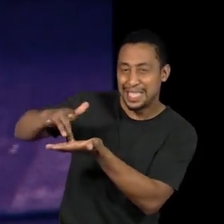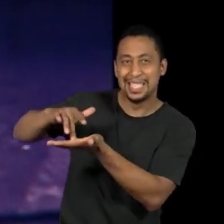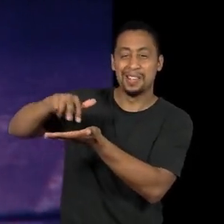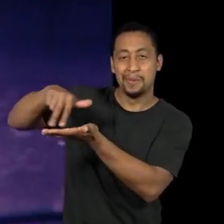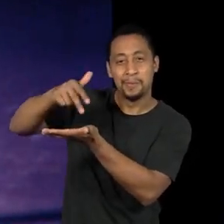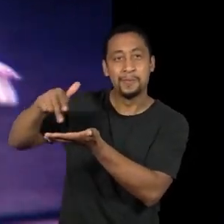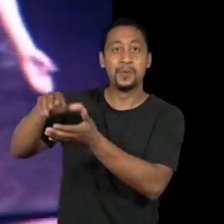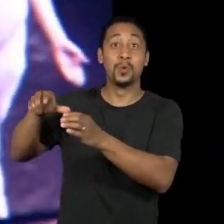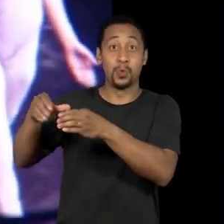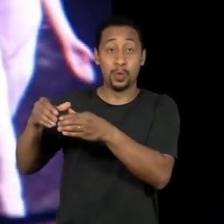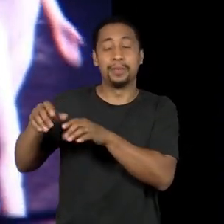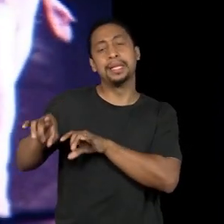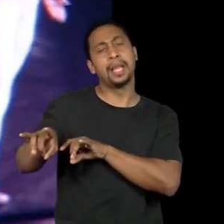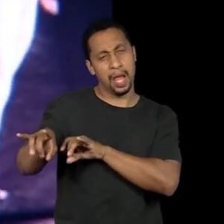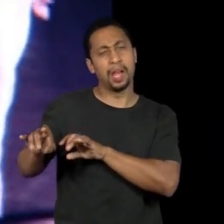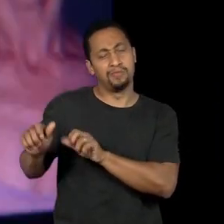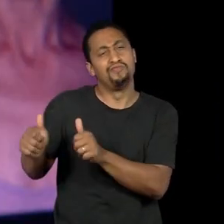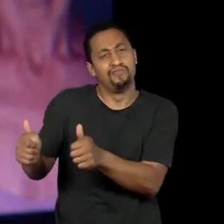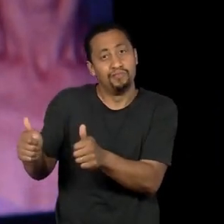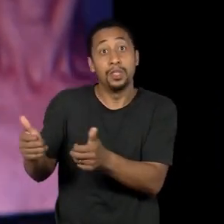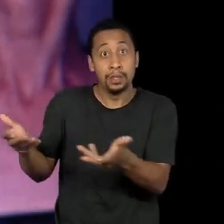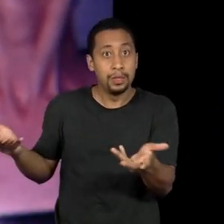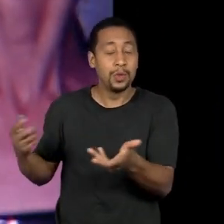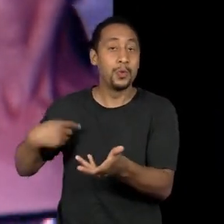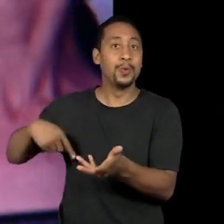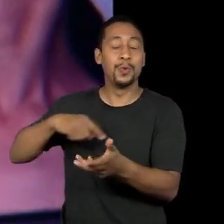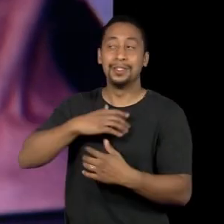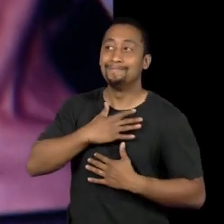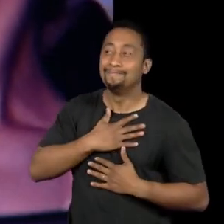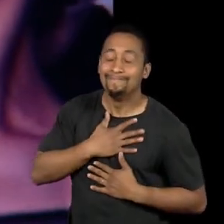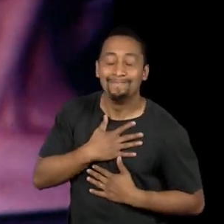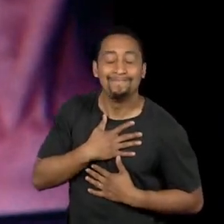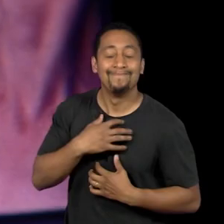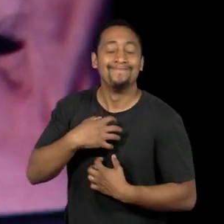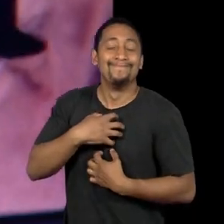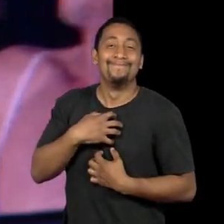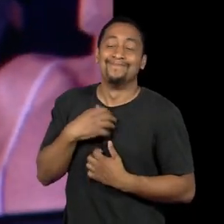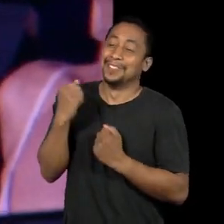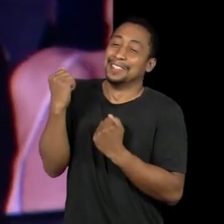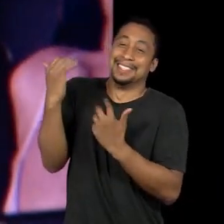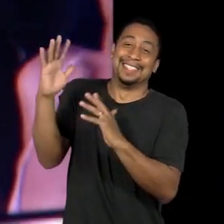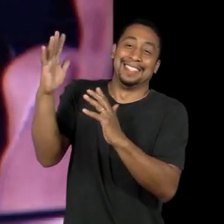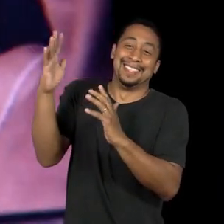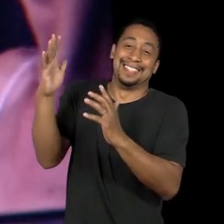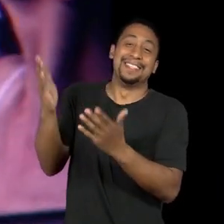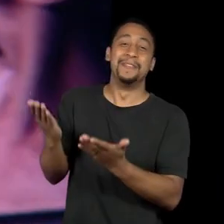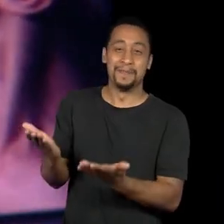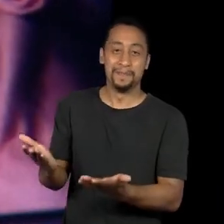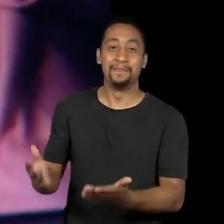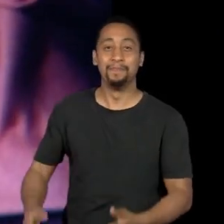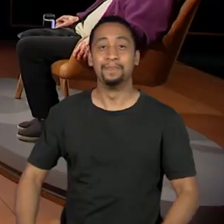técnicos. Feitos que merecem nossos mais calorosos aplausos.